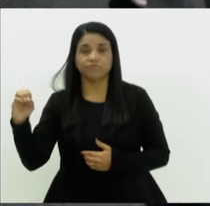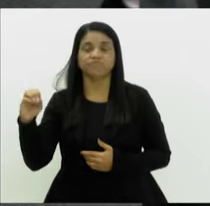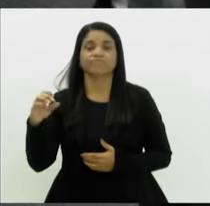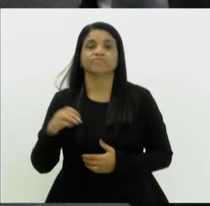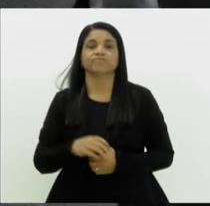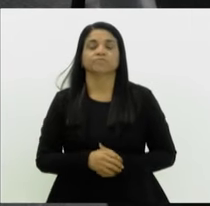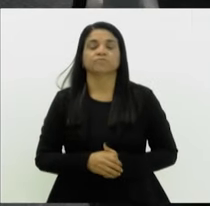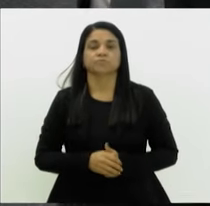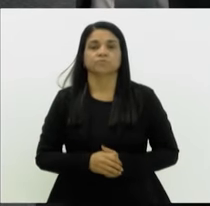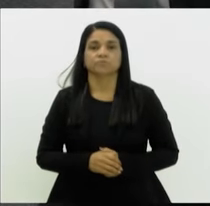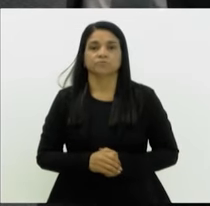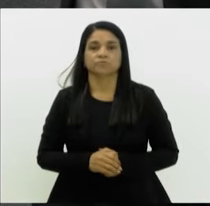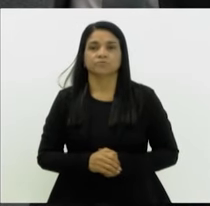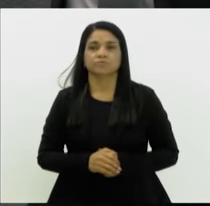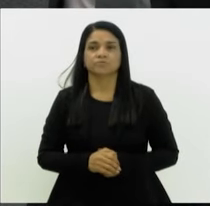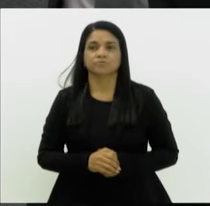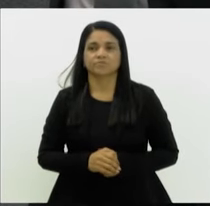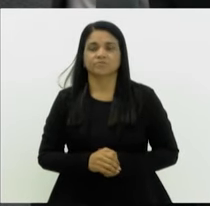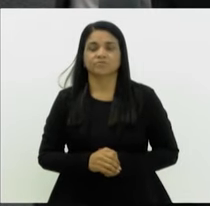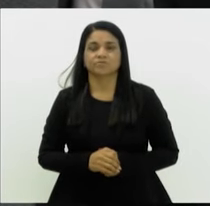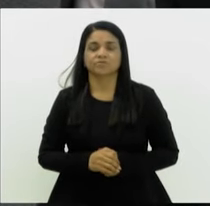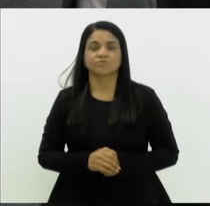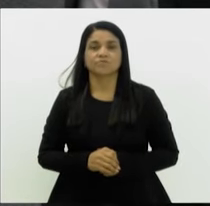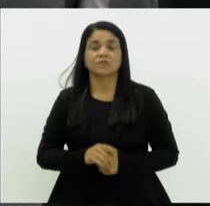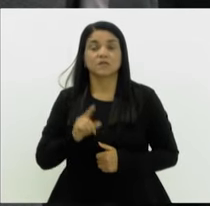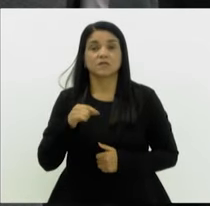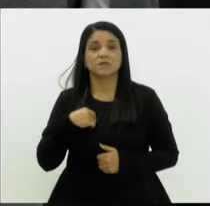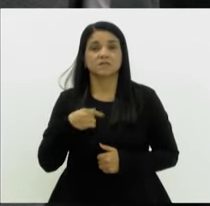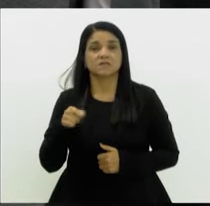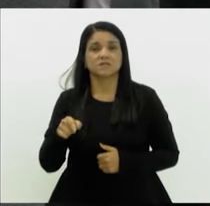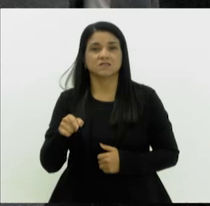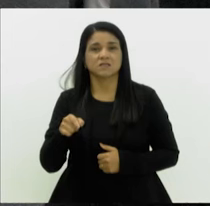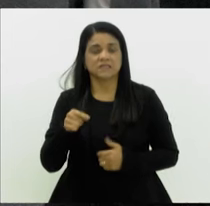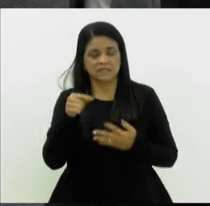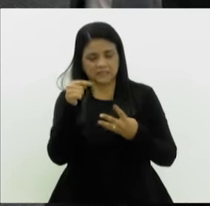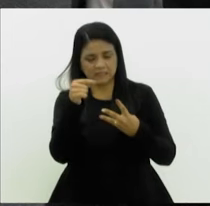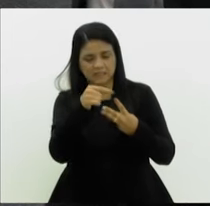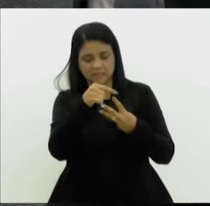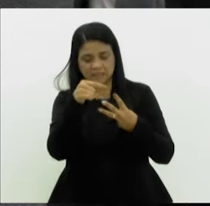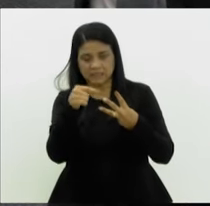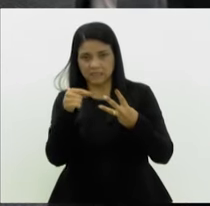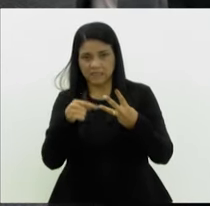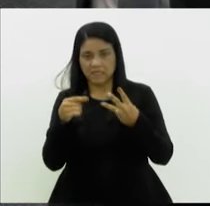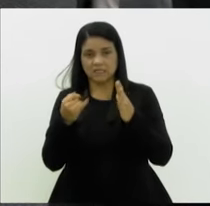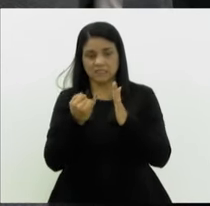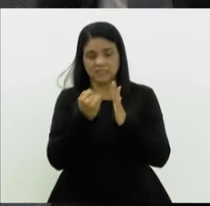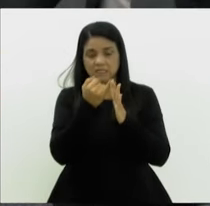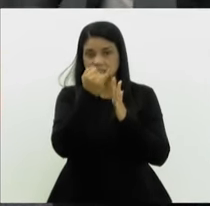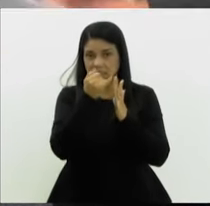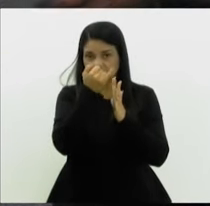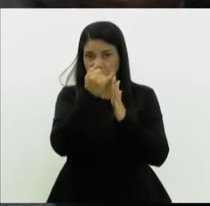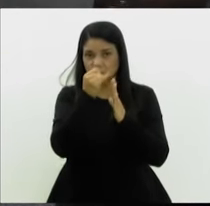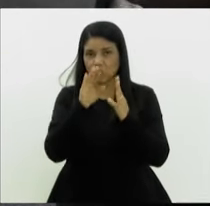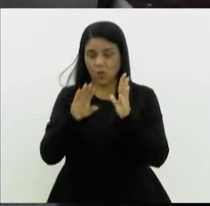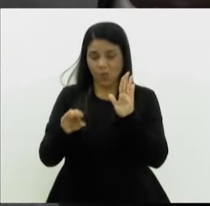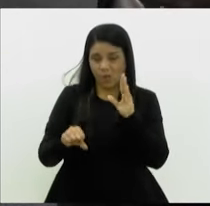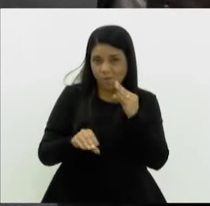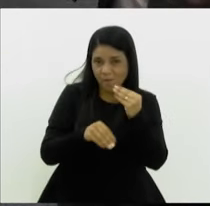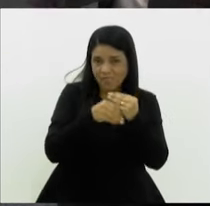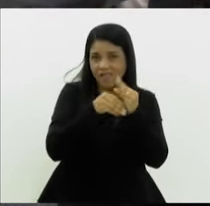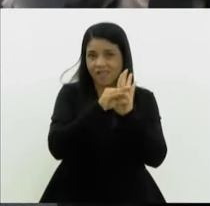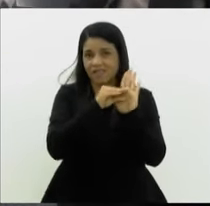00-31-189-35.2016.8.19.000. Eu estou, em relação a esses pontos, são três incisos. Eu emendei os